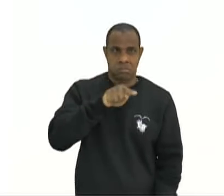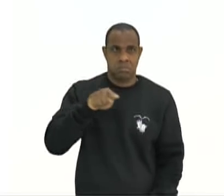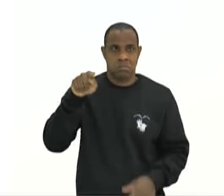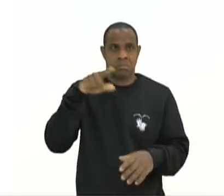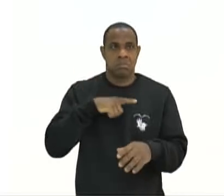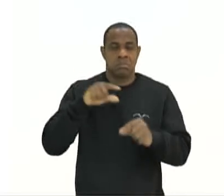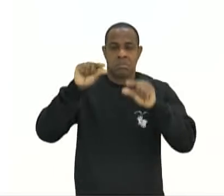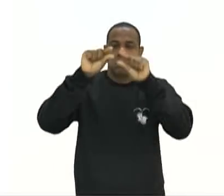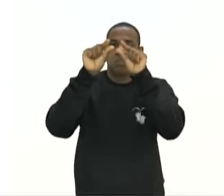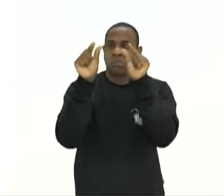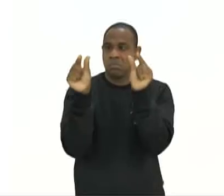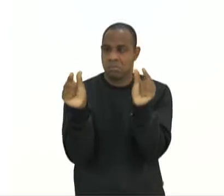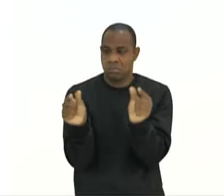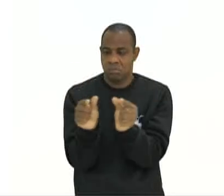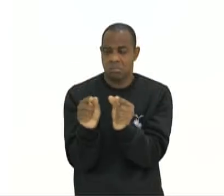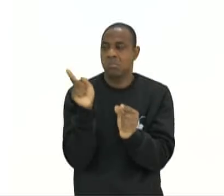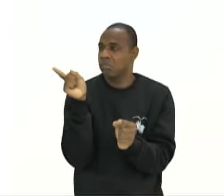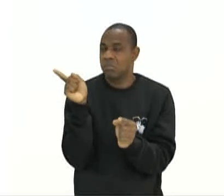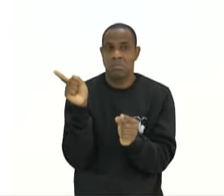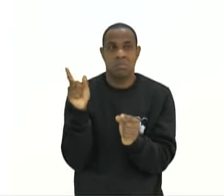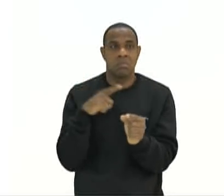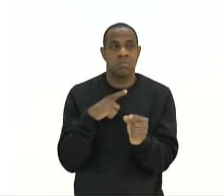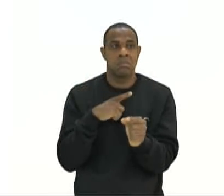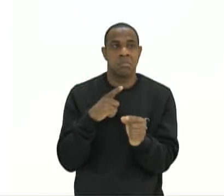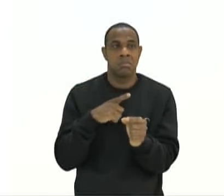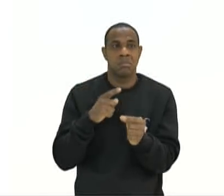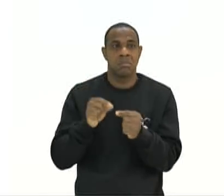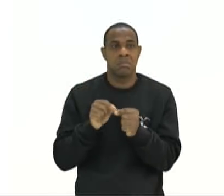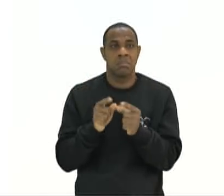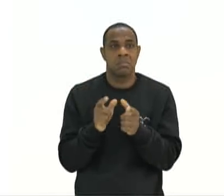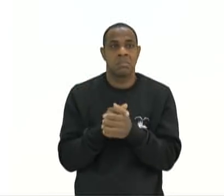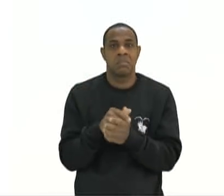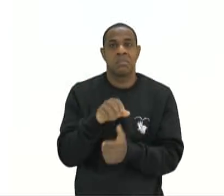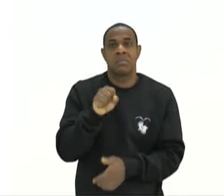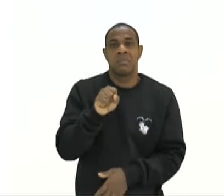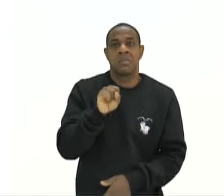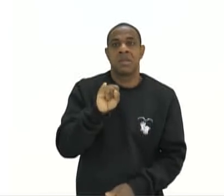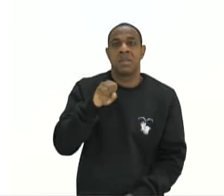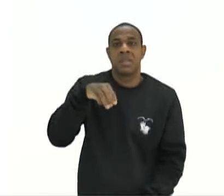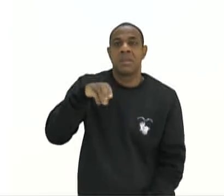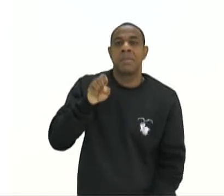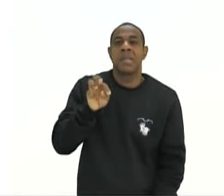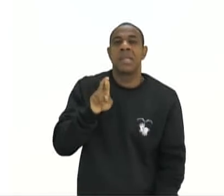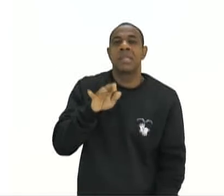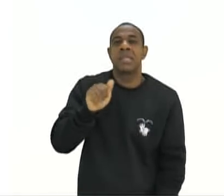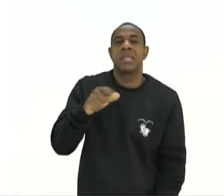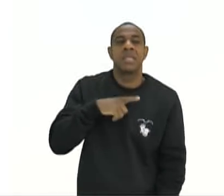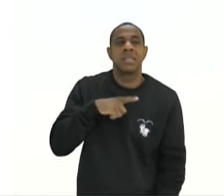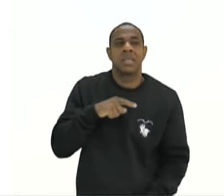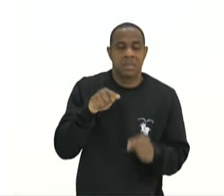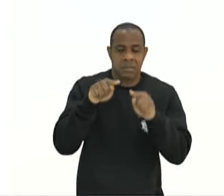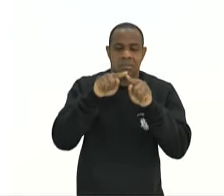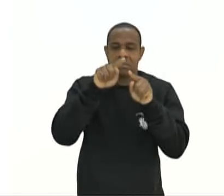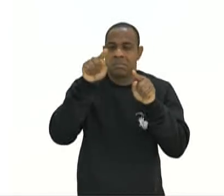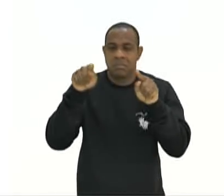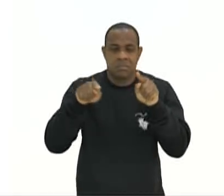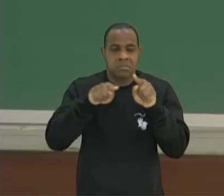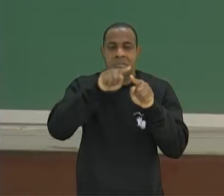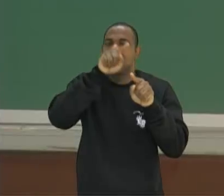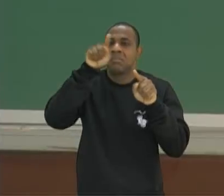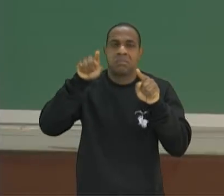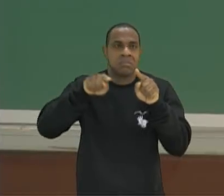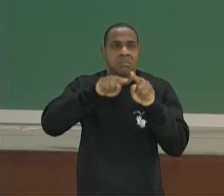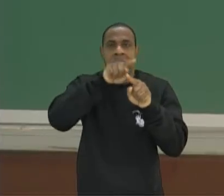que temos ali, você vai perceber uma simetria. E essa simetria que você tem como correspondência vai manter